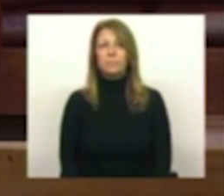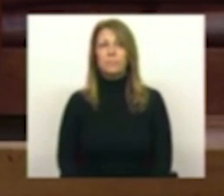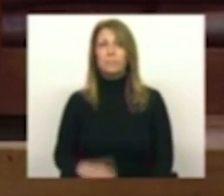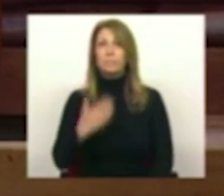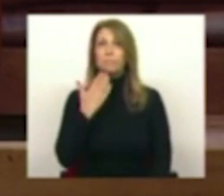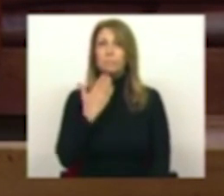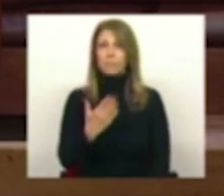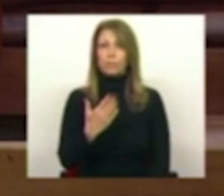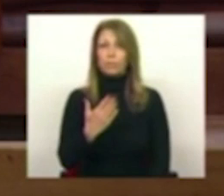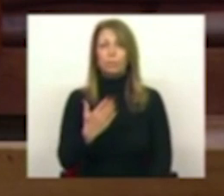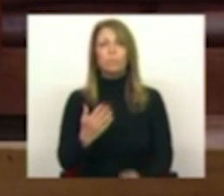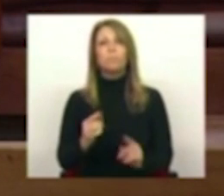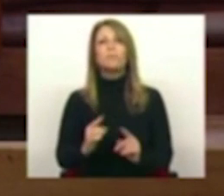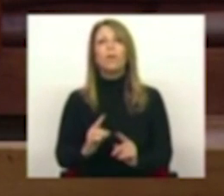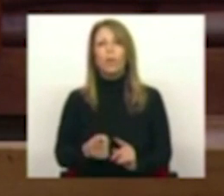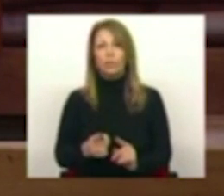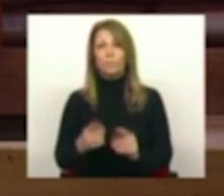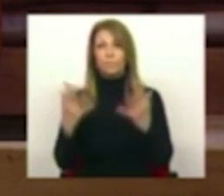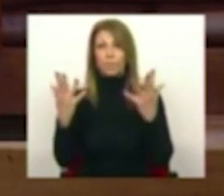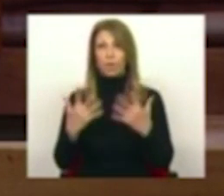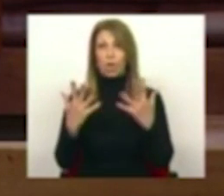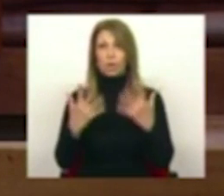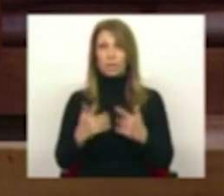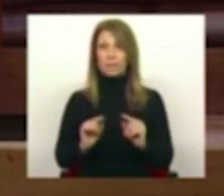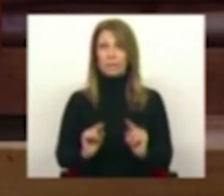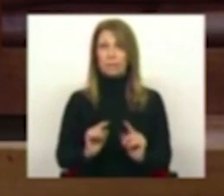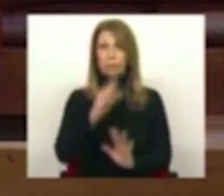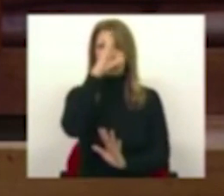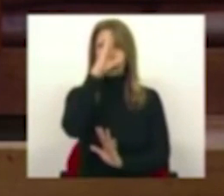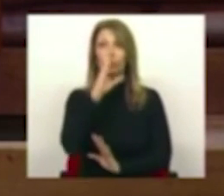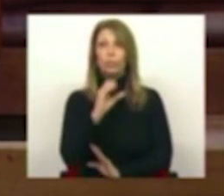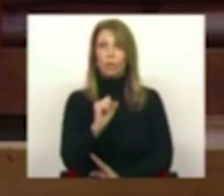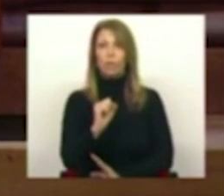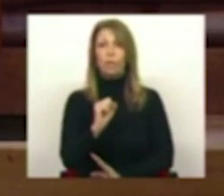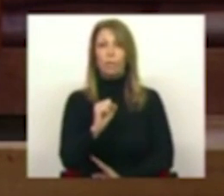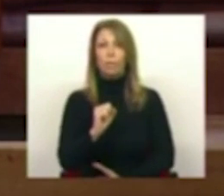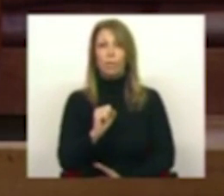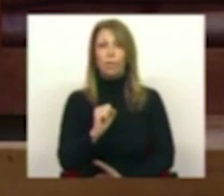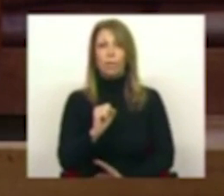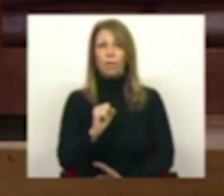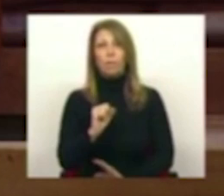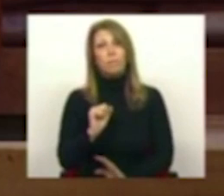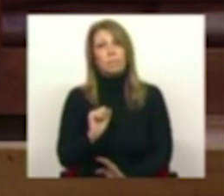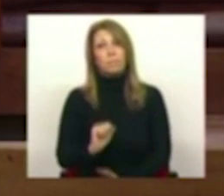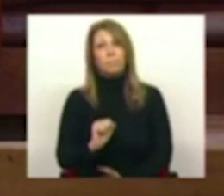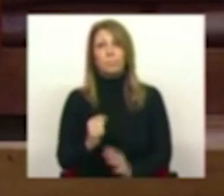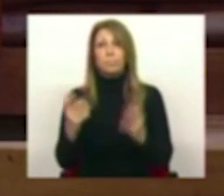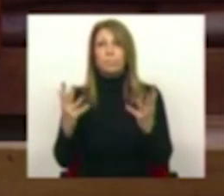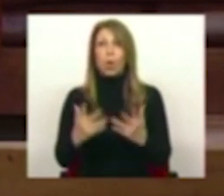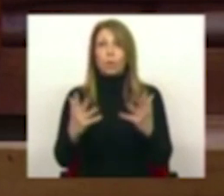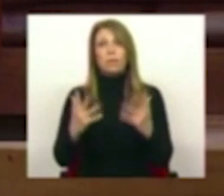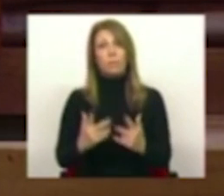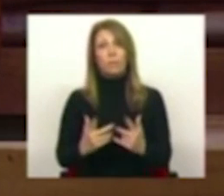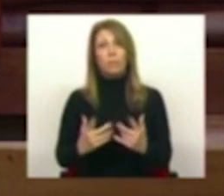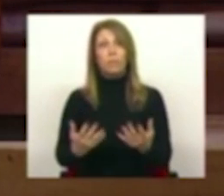pedimos é que este orçamento de Estado seja um orçamento que dê